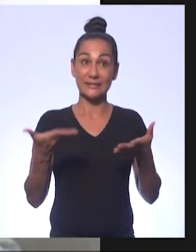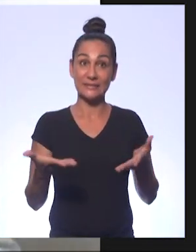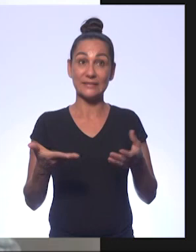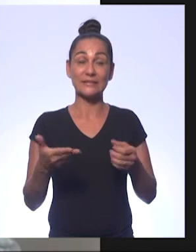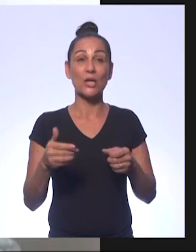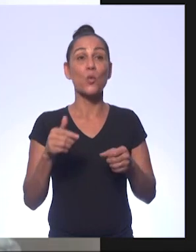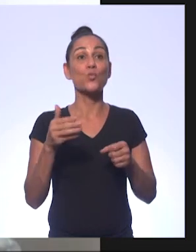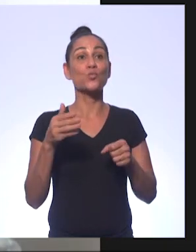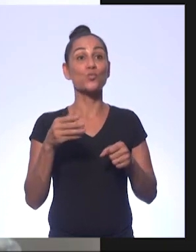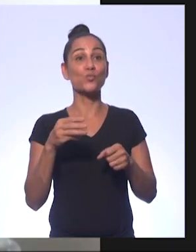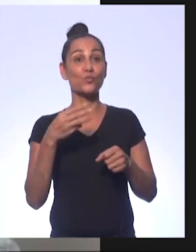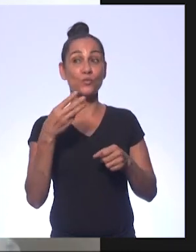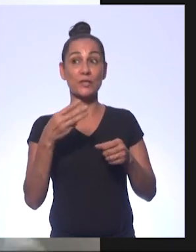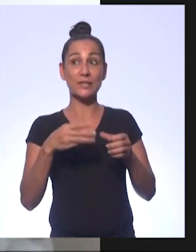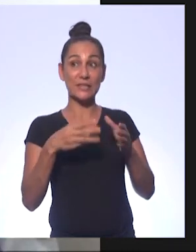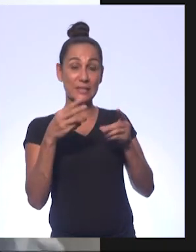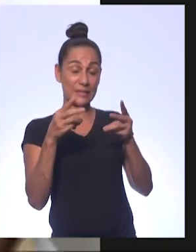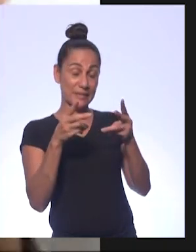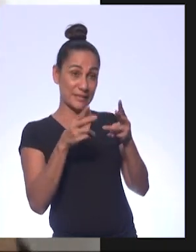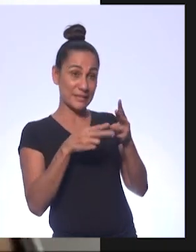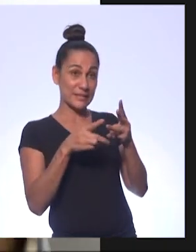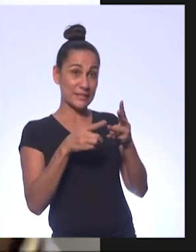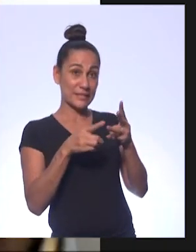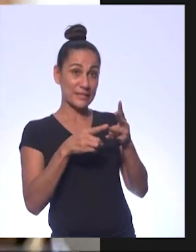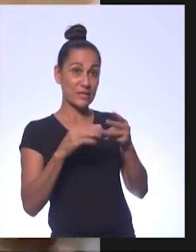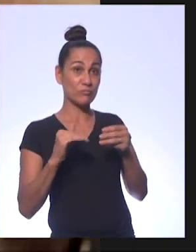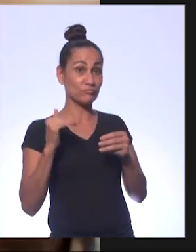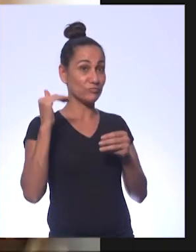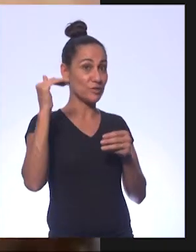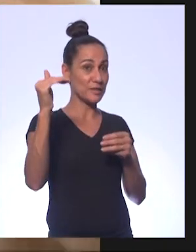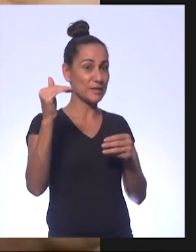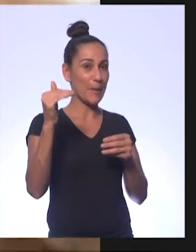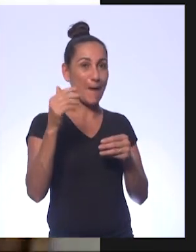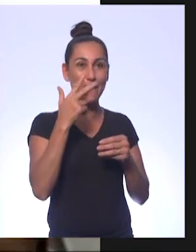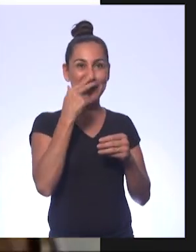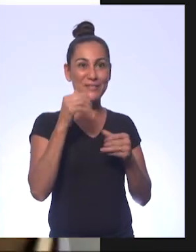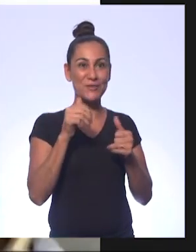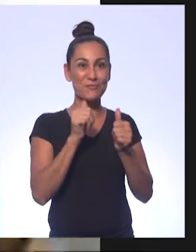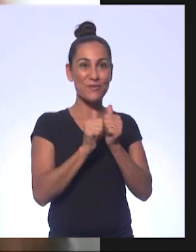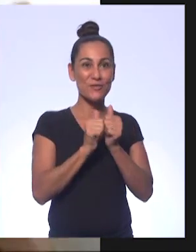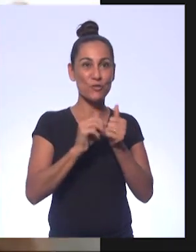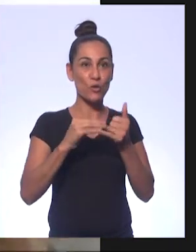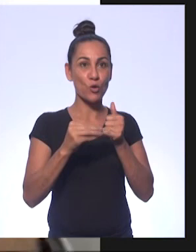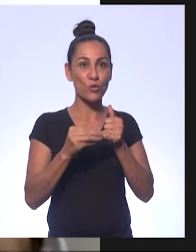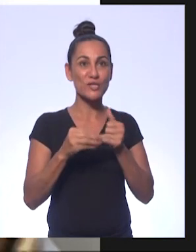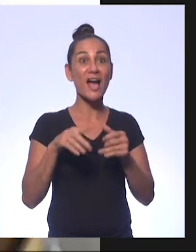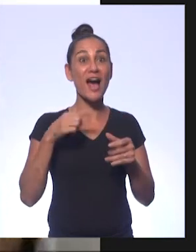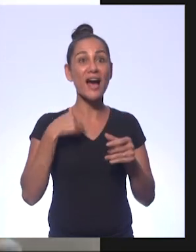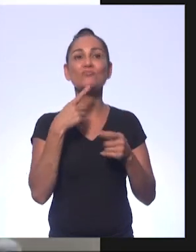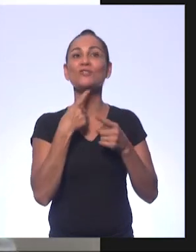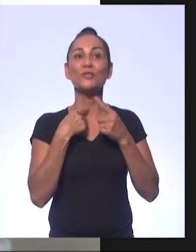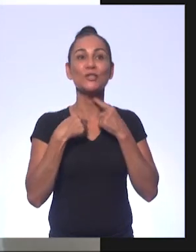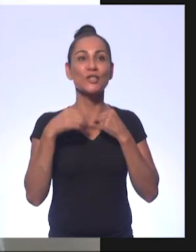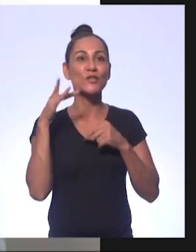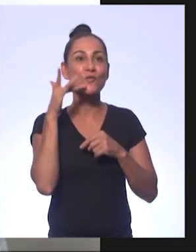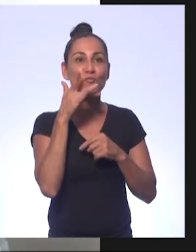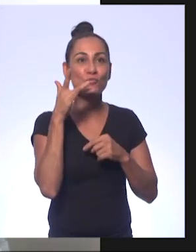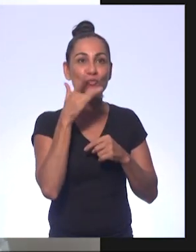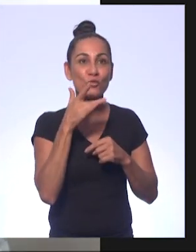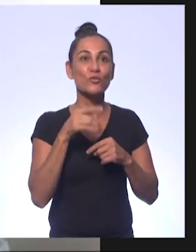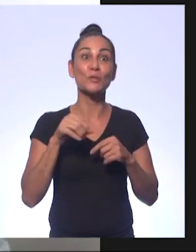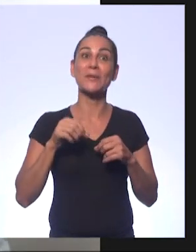nível adequado. Tá? A gente fala assim, o feijão com arroz bem feito é gostoso, eu consumo, etc., mas está